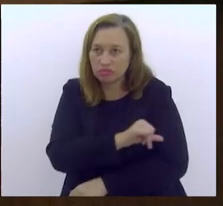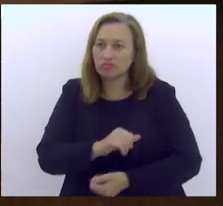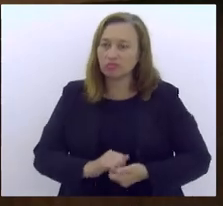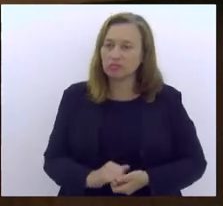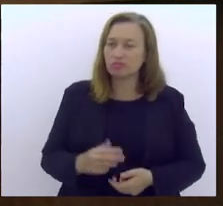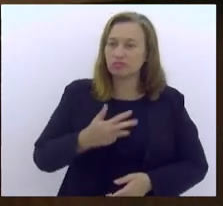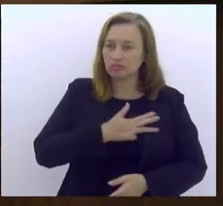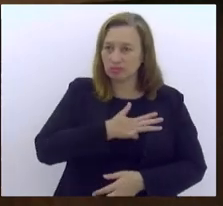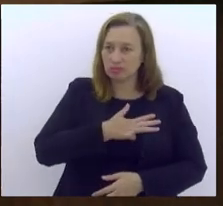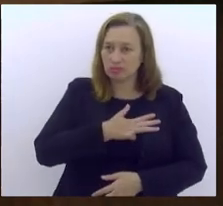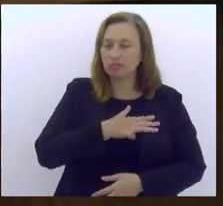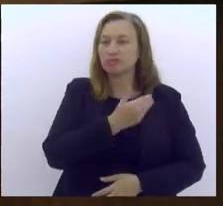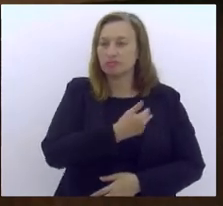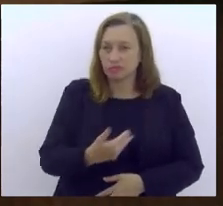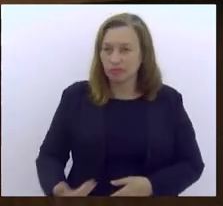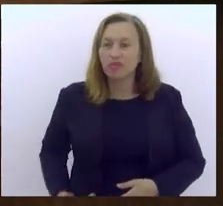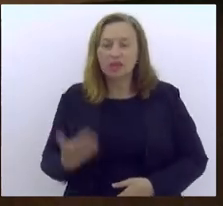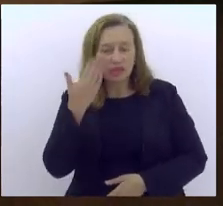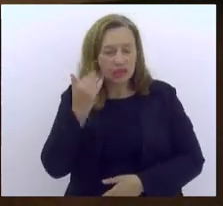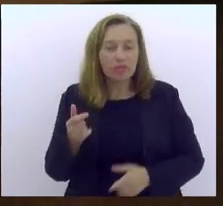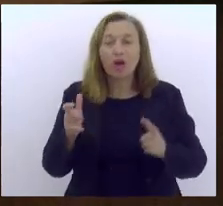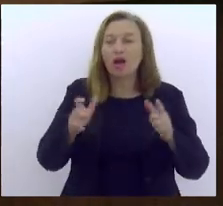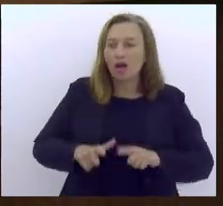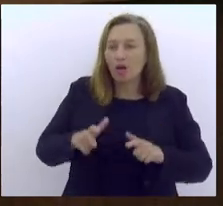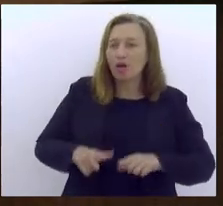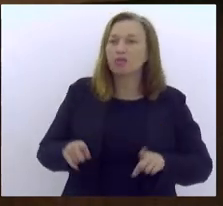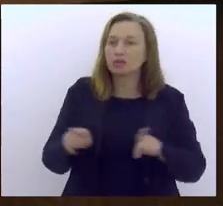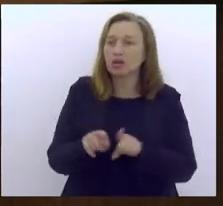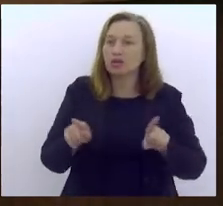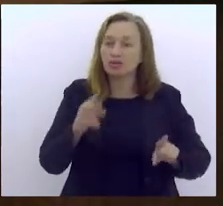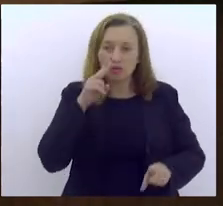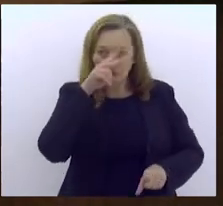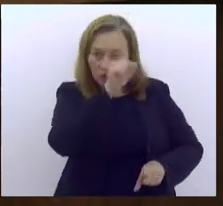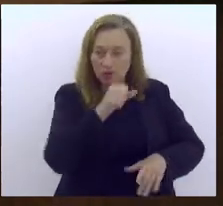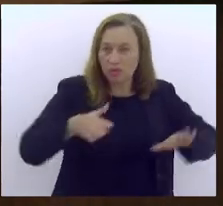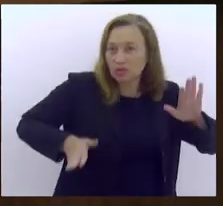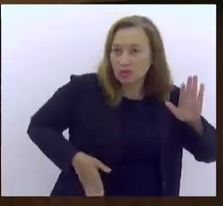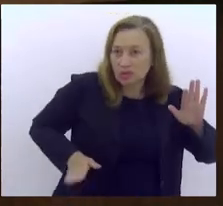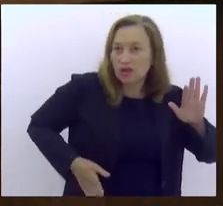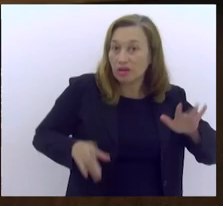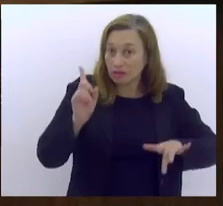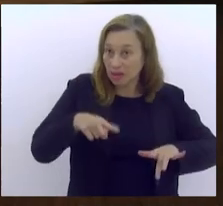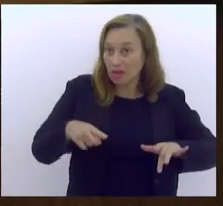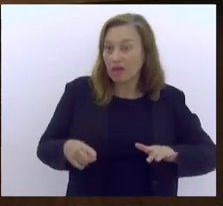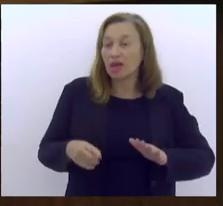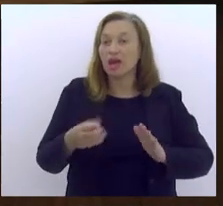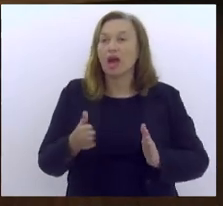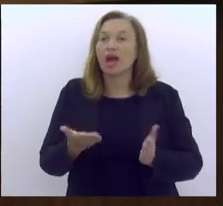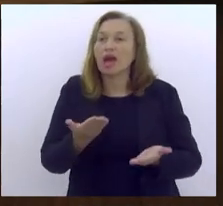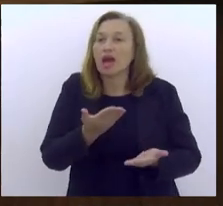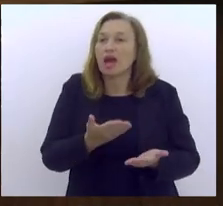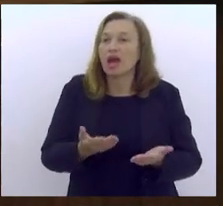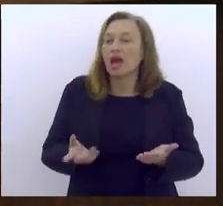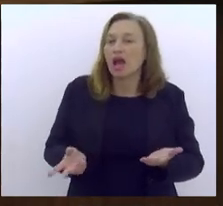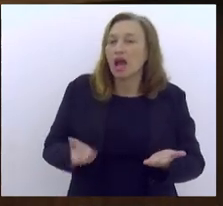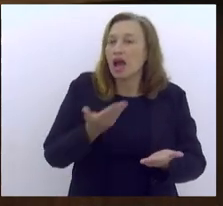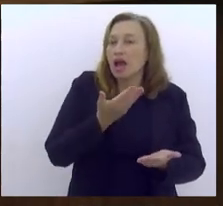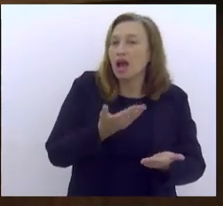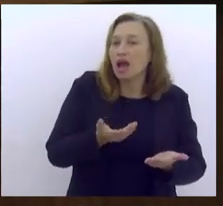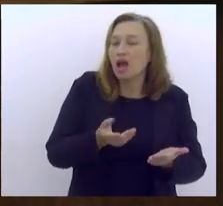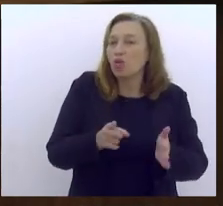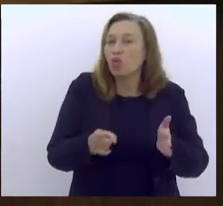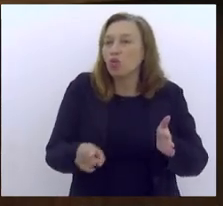Lula assumiu, a gente sabe de onde também vem esse fortalecimento do tráfico, né? Que a queda de apreensão de drogas é cada vez